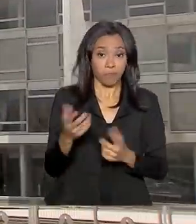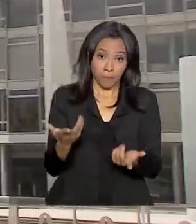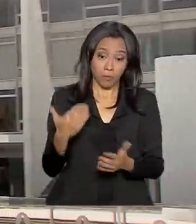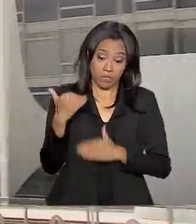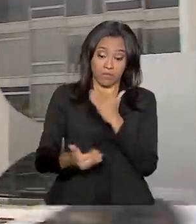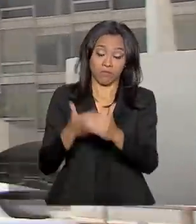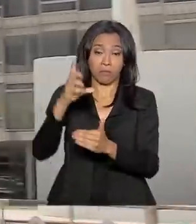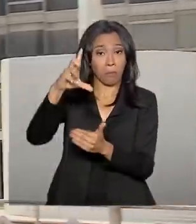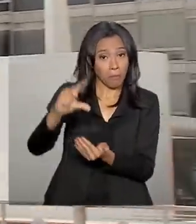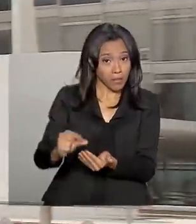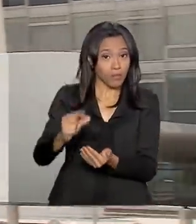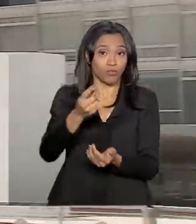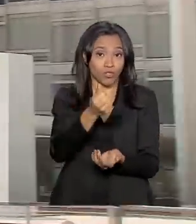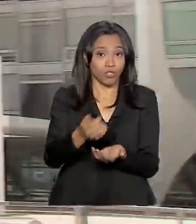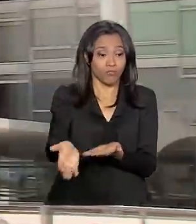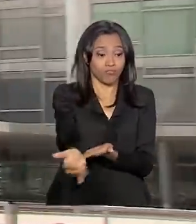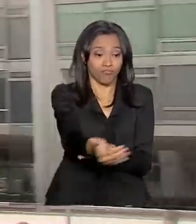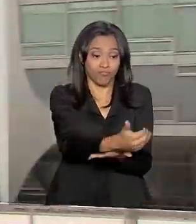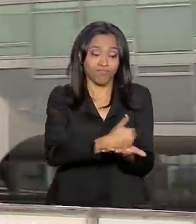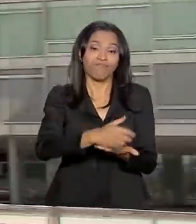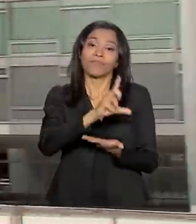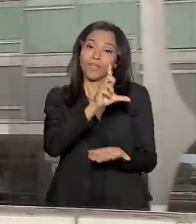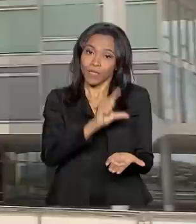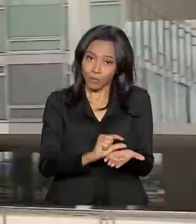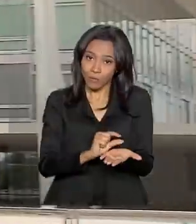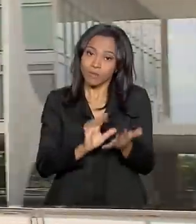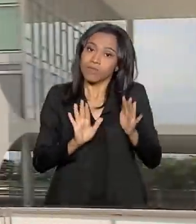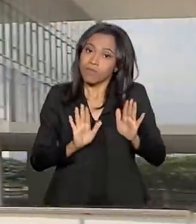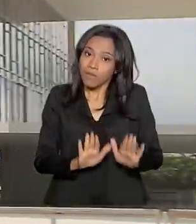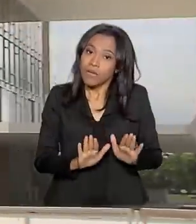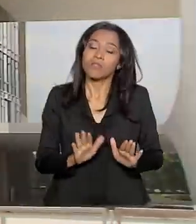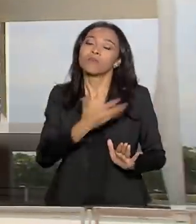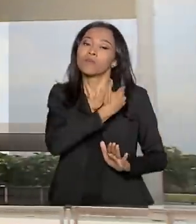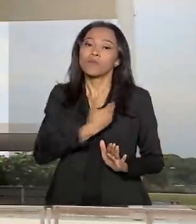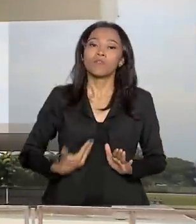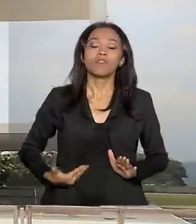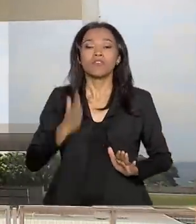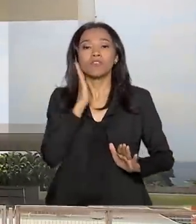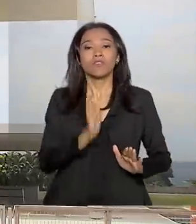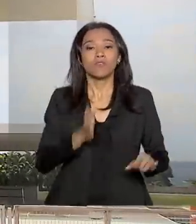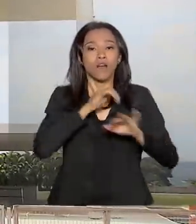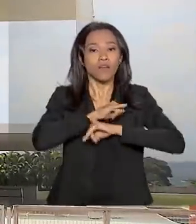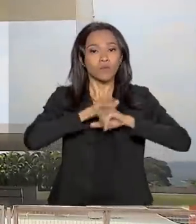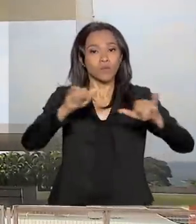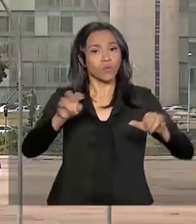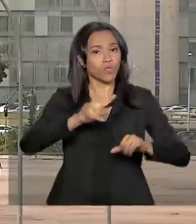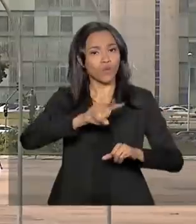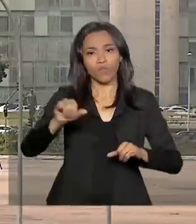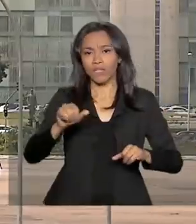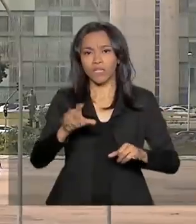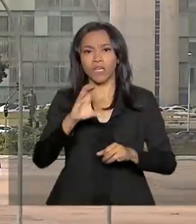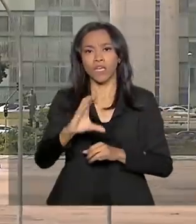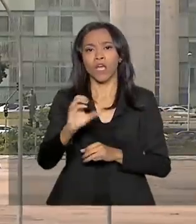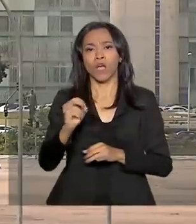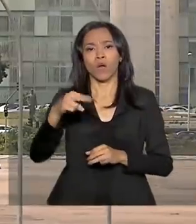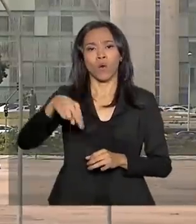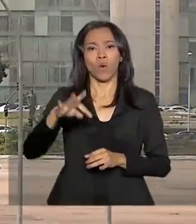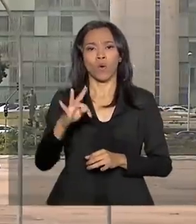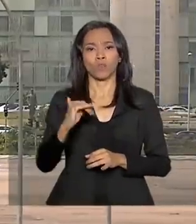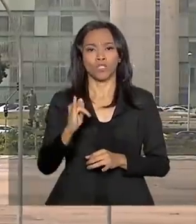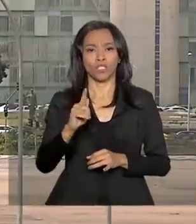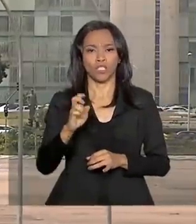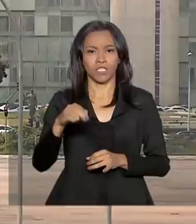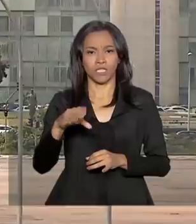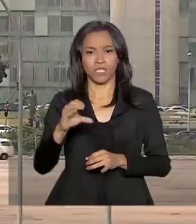a arrecadação também reduz. Mas, desta vez, o governo anunciou que não haverá contingenciamento para nenhum ministério.